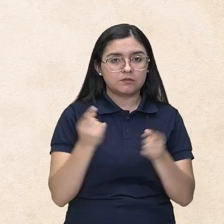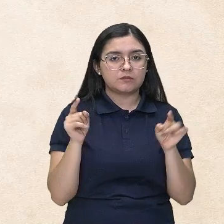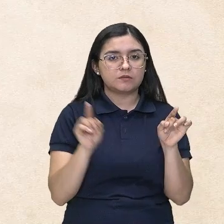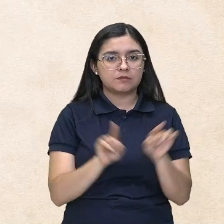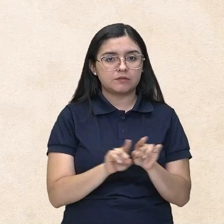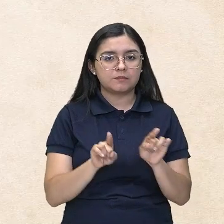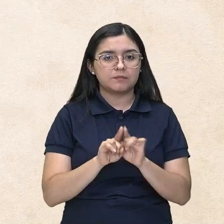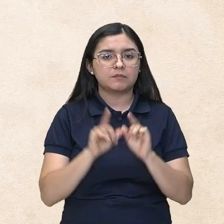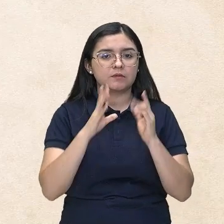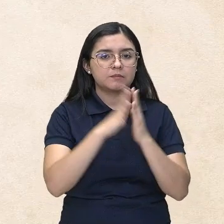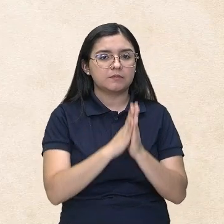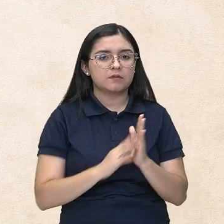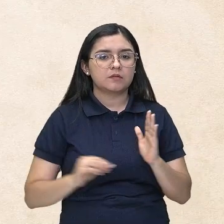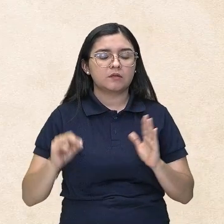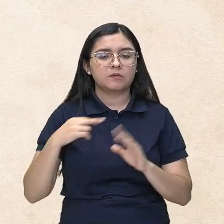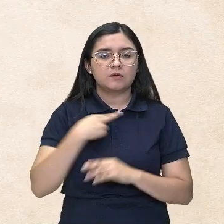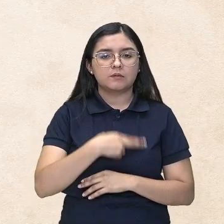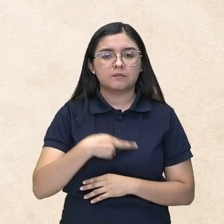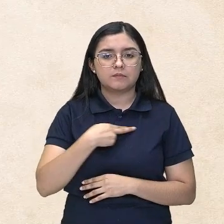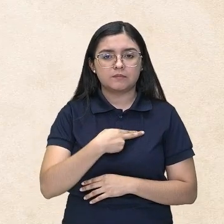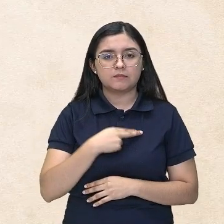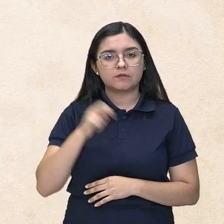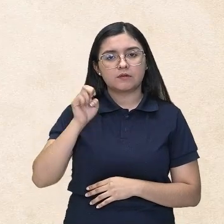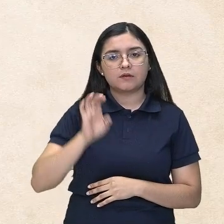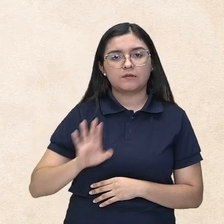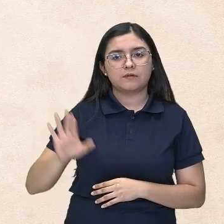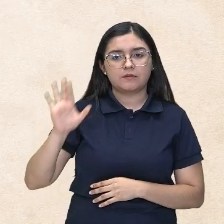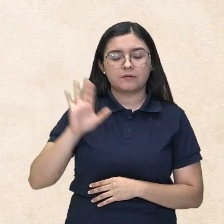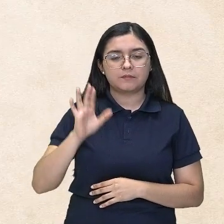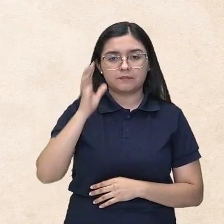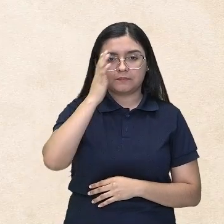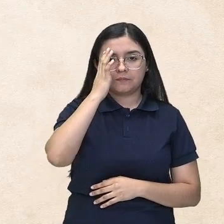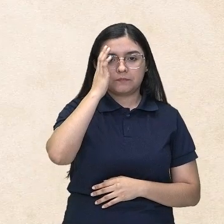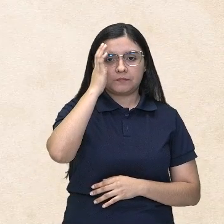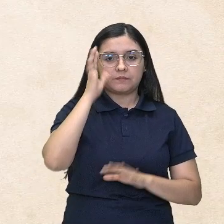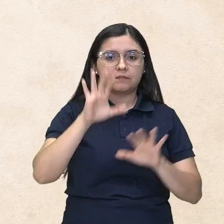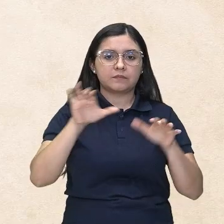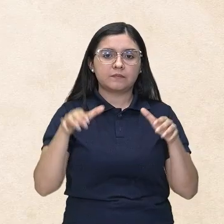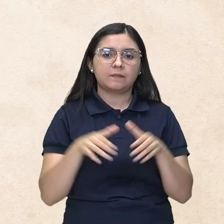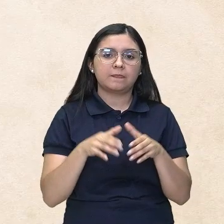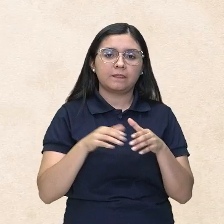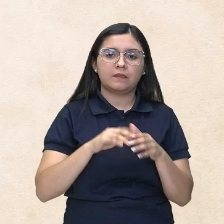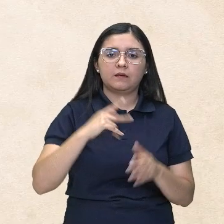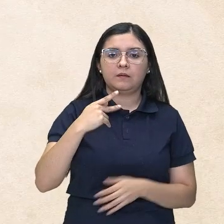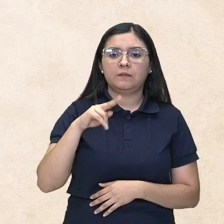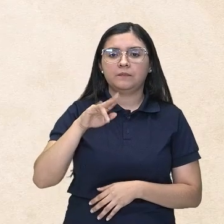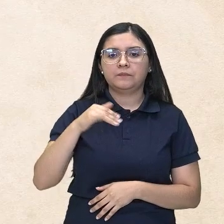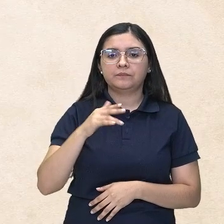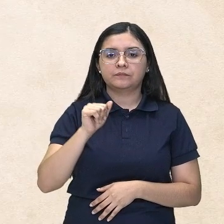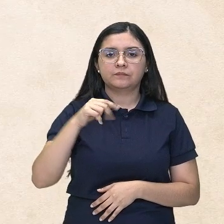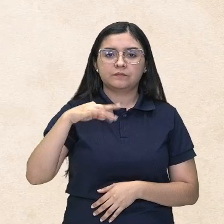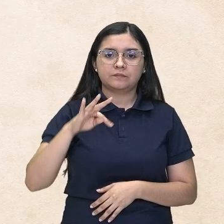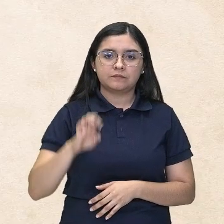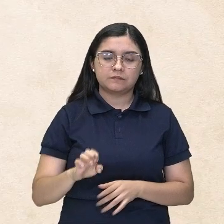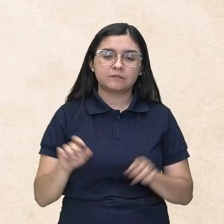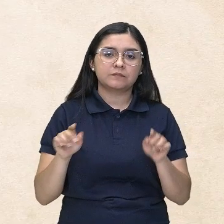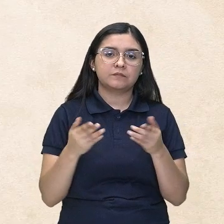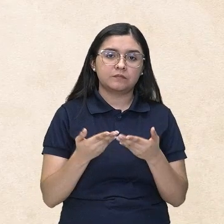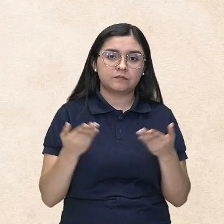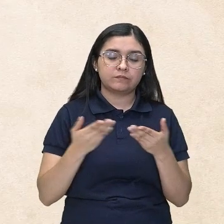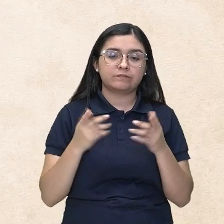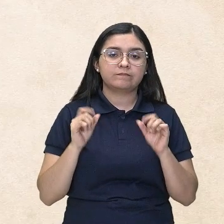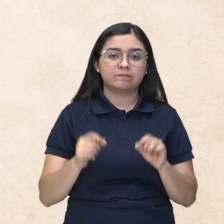isso imitado do romantismo que é produzido na Europa. Então, da tribo pujante que agora anda errante, porque ela está quase